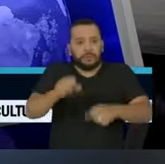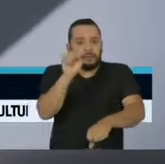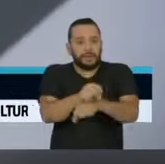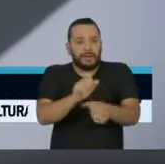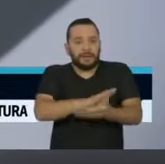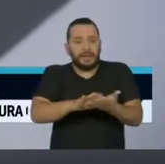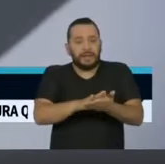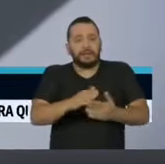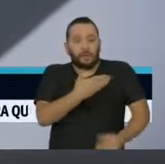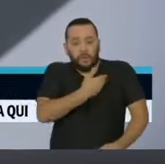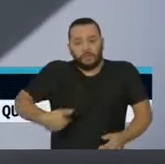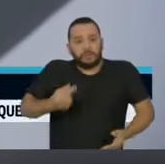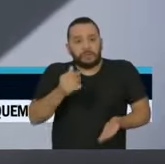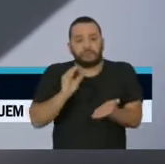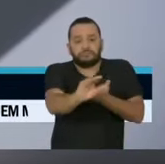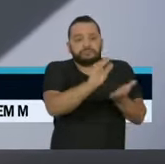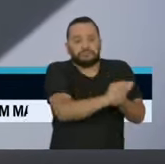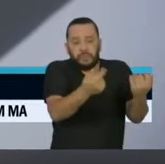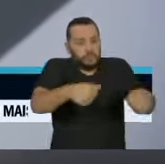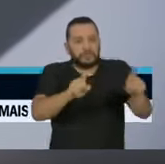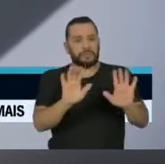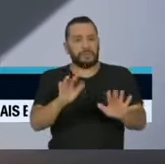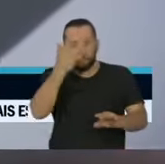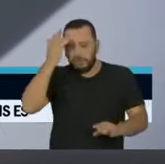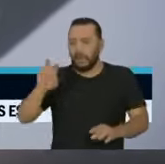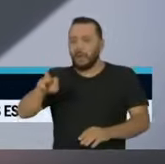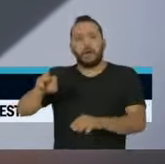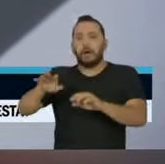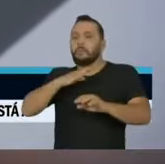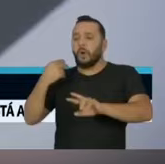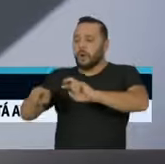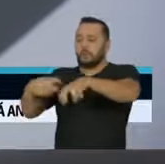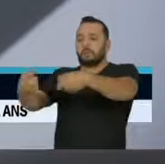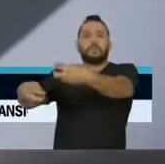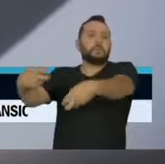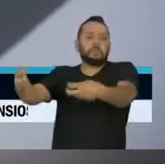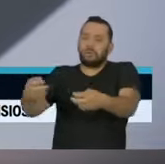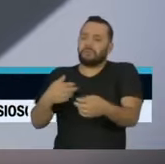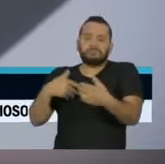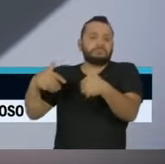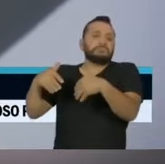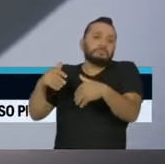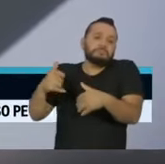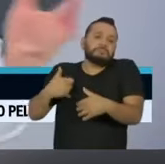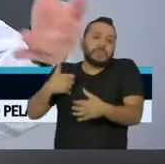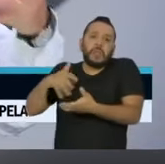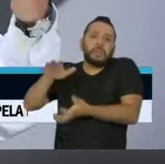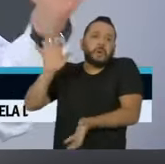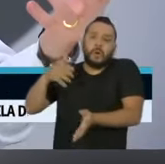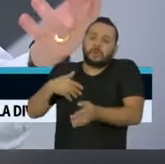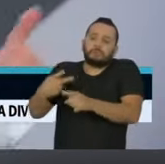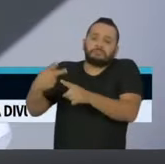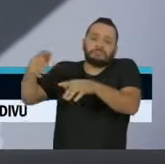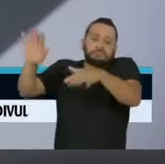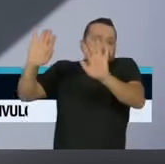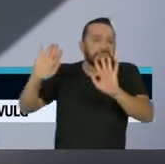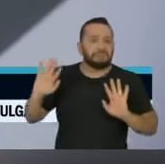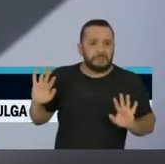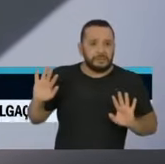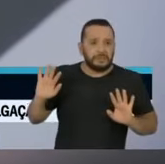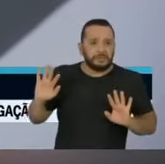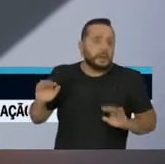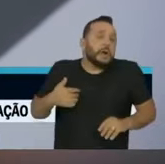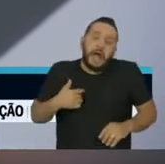economia as pessoas que vão morrer muitas são os idosos aí tem a fala